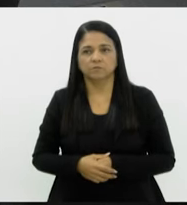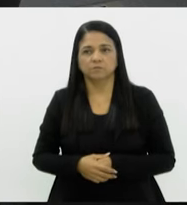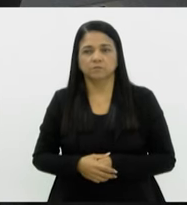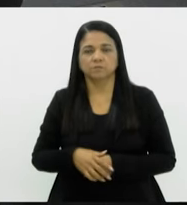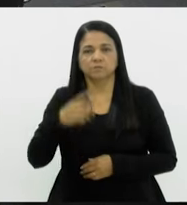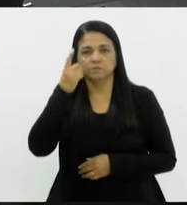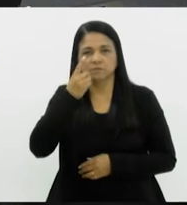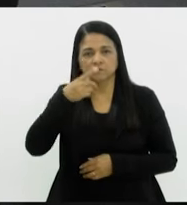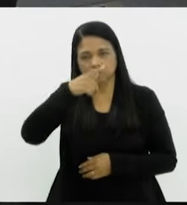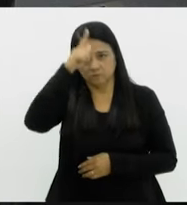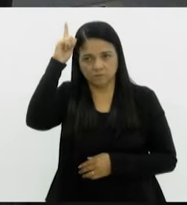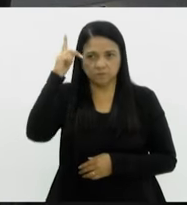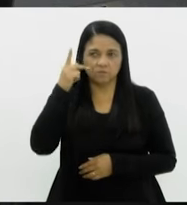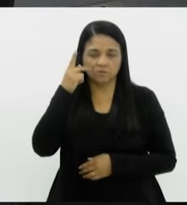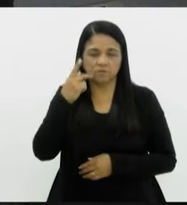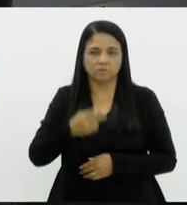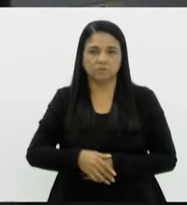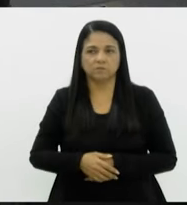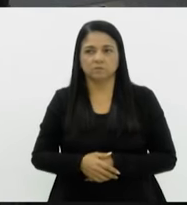Deputado Luiz Paulo.